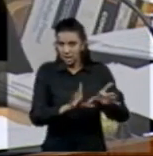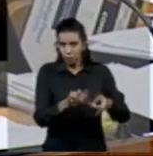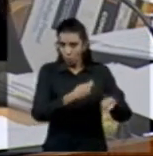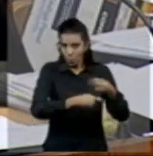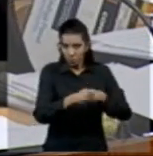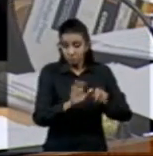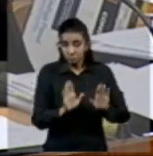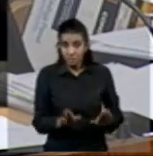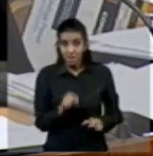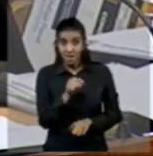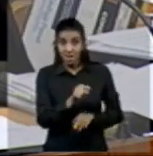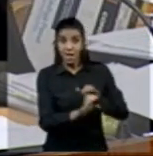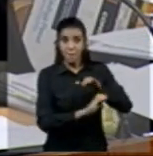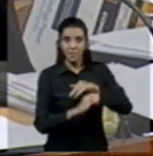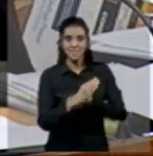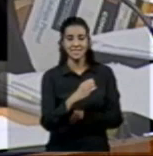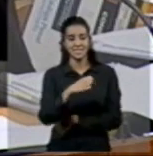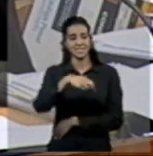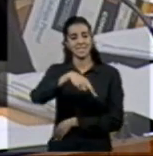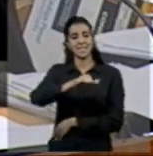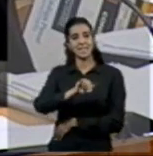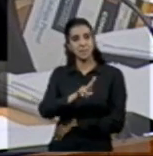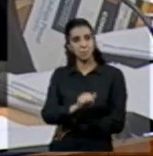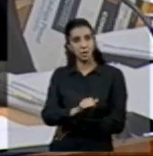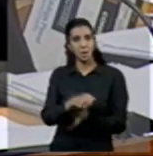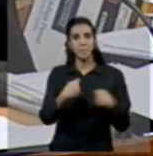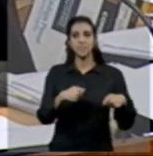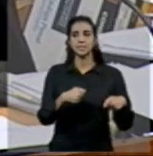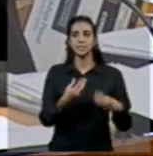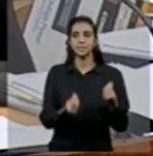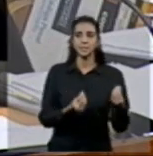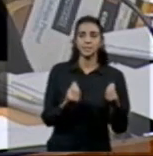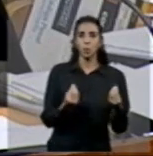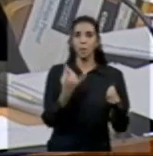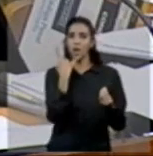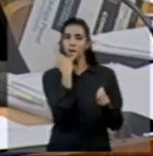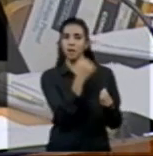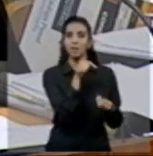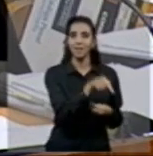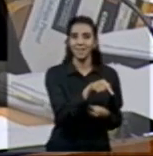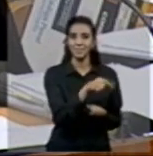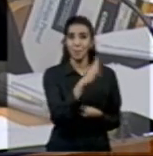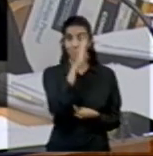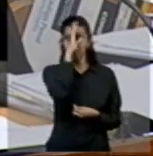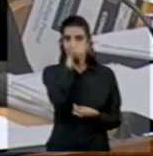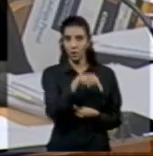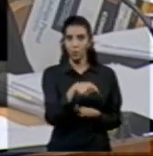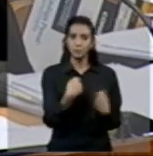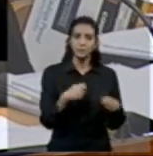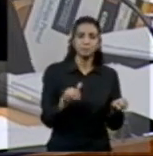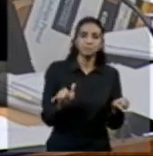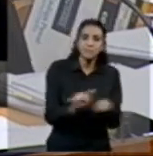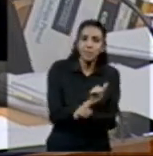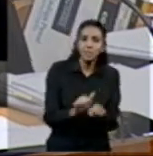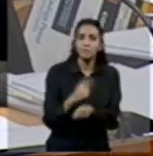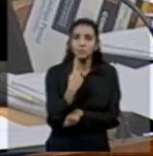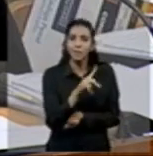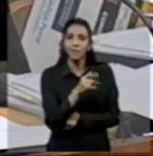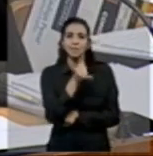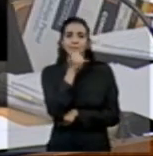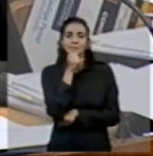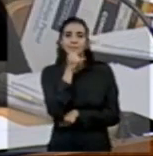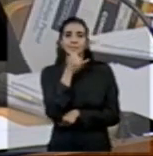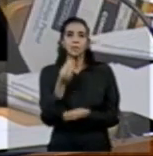ela precisa se diferenciar no mercado. Ou seja, ela precisa otimizar suas fórmulas, otimizar